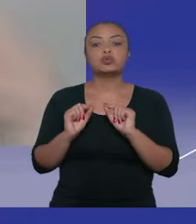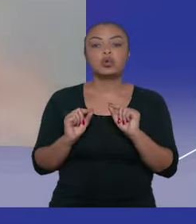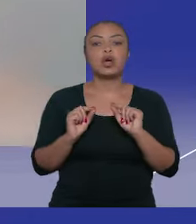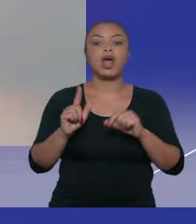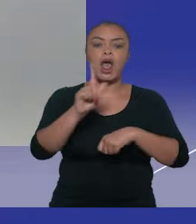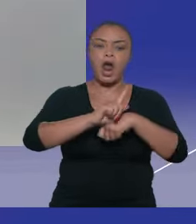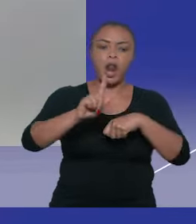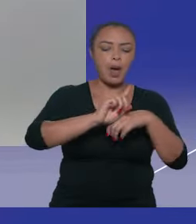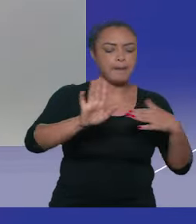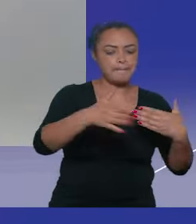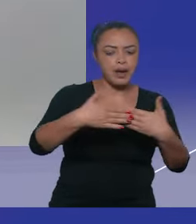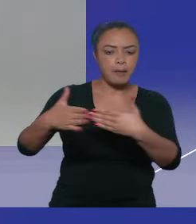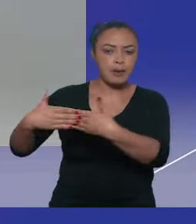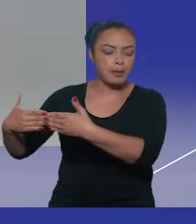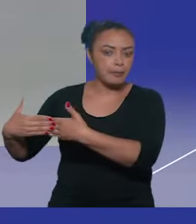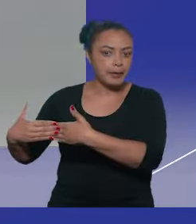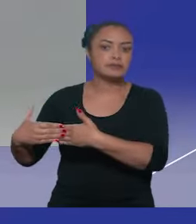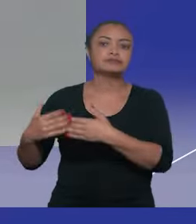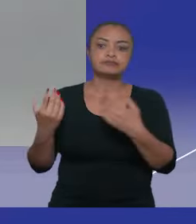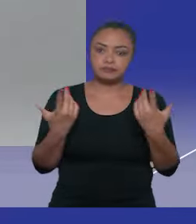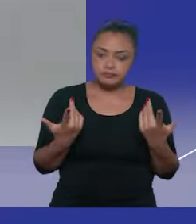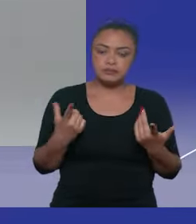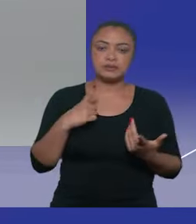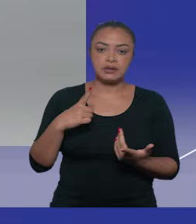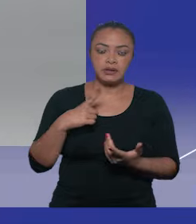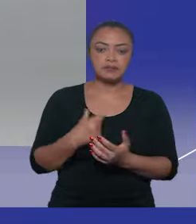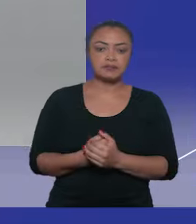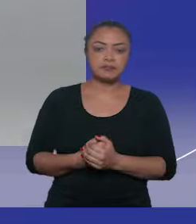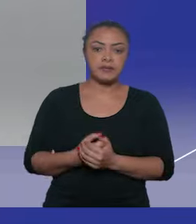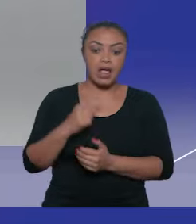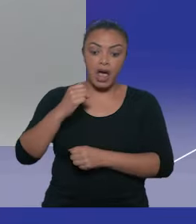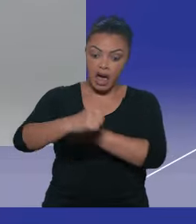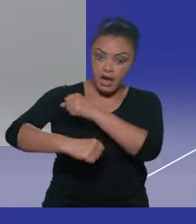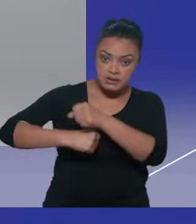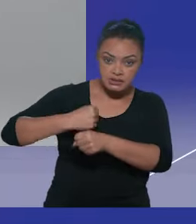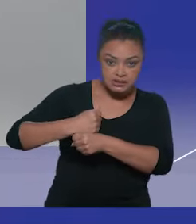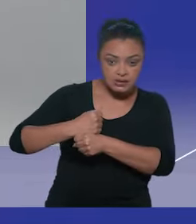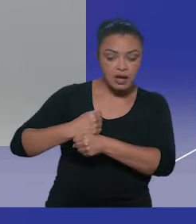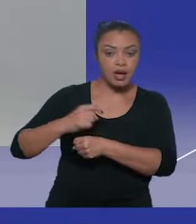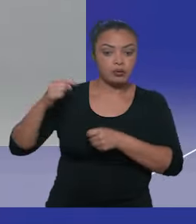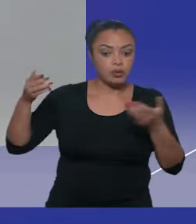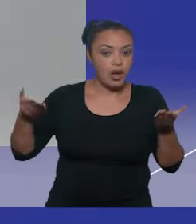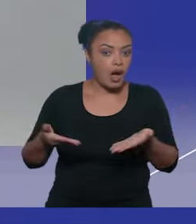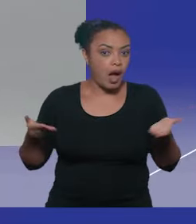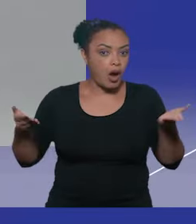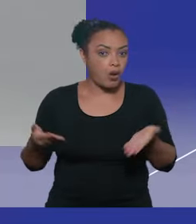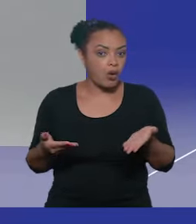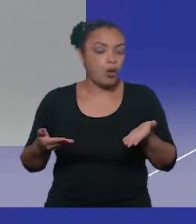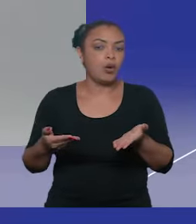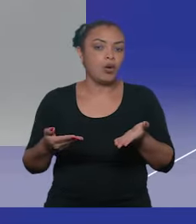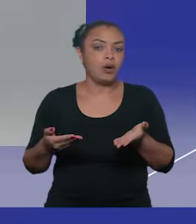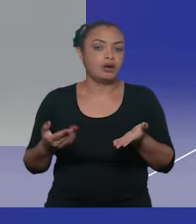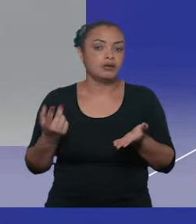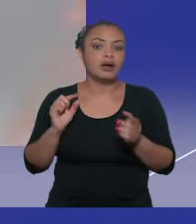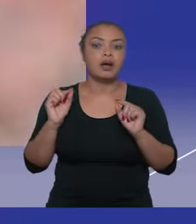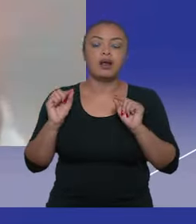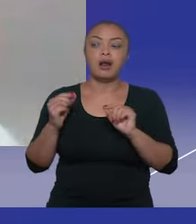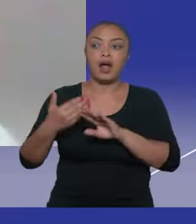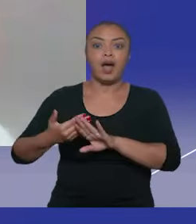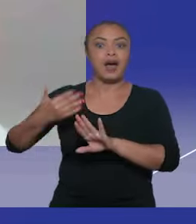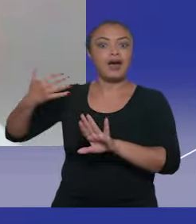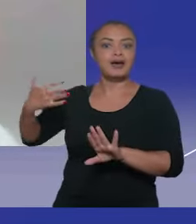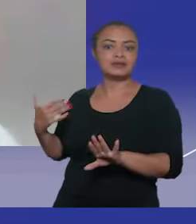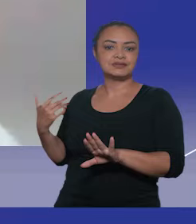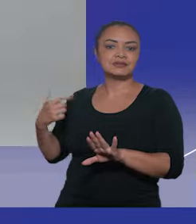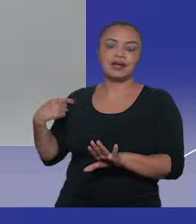lockdowns muito recentes. Então, é um ciclo específico. A China está vivendo, neste ano, o que boa parte do mundo viveu